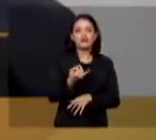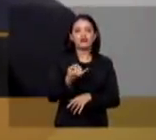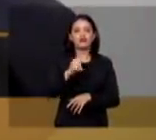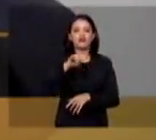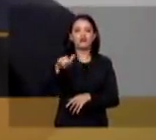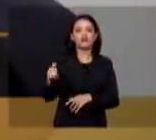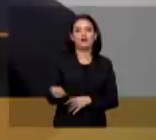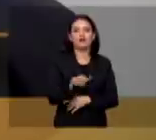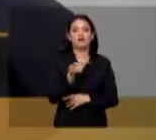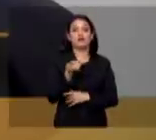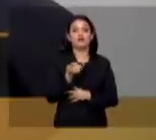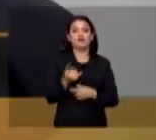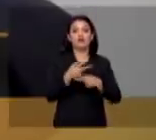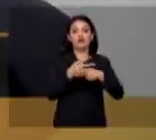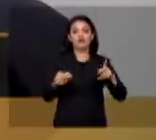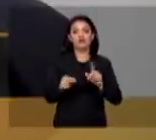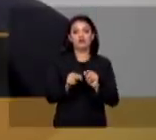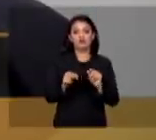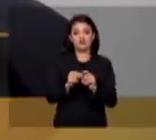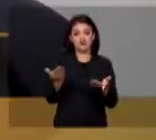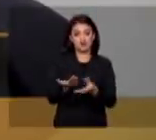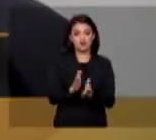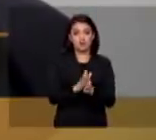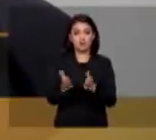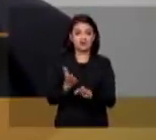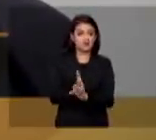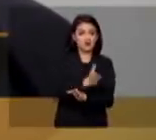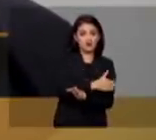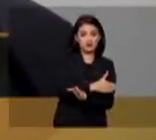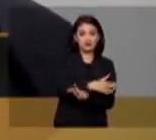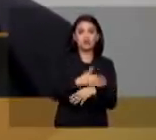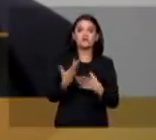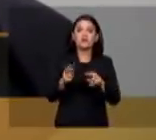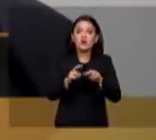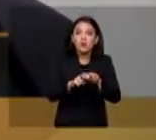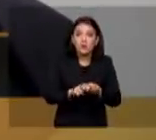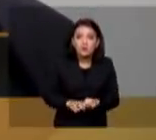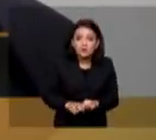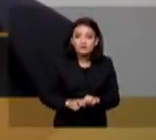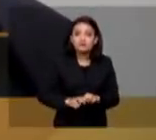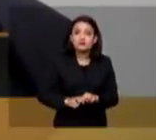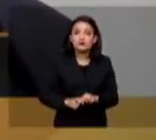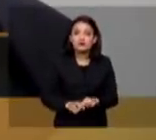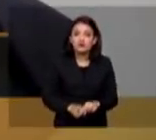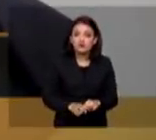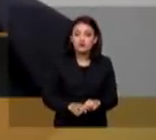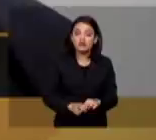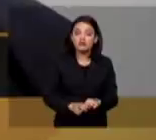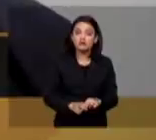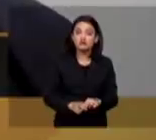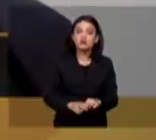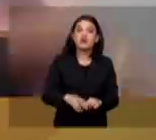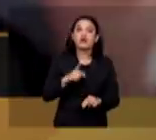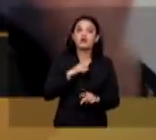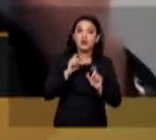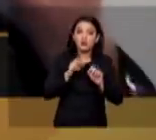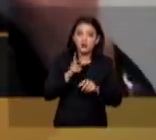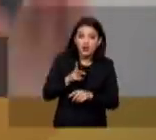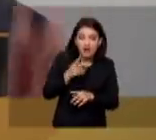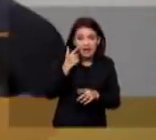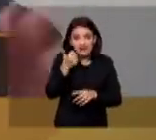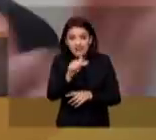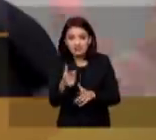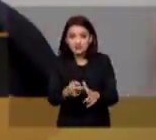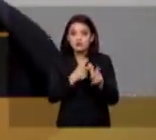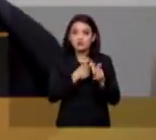fase pré-processual. Plenário julga recurso que trata da decisão monocrática que declarou incompetência da 13ª